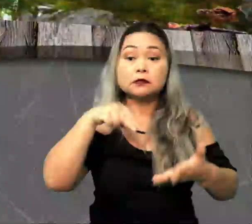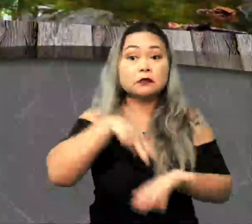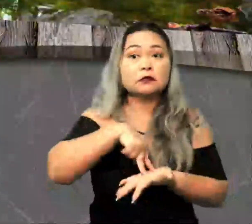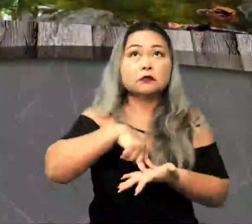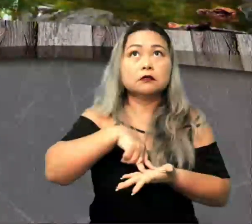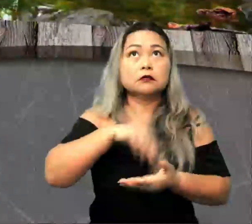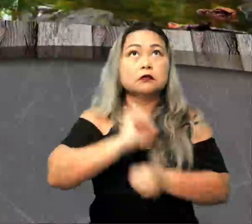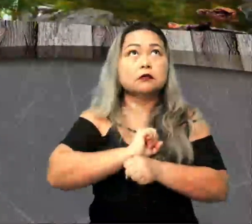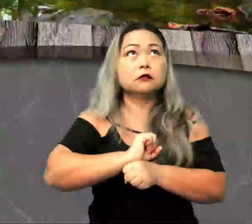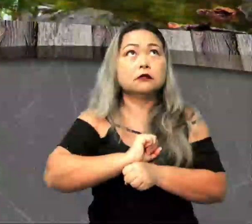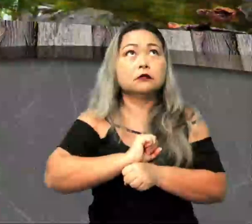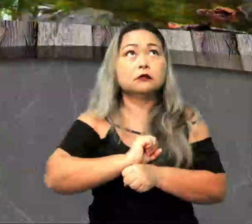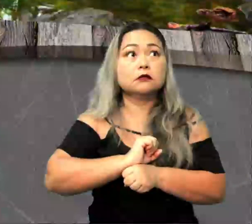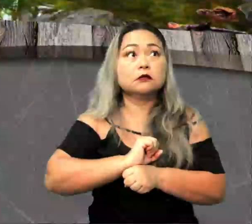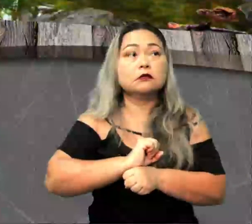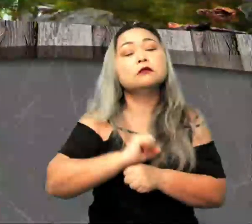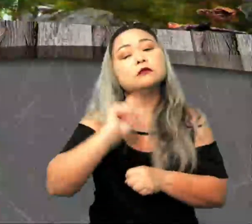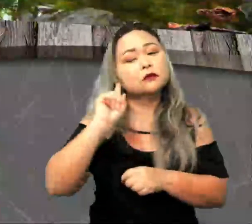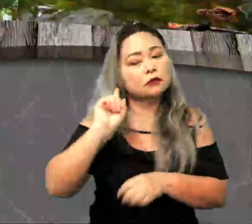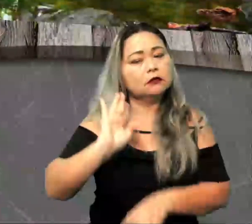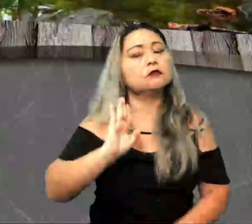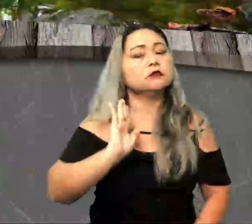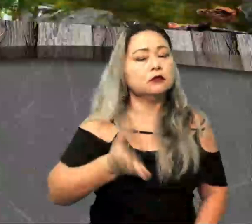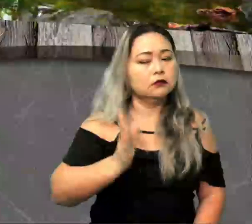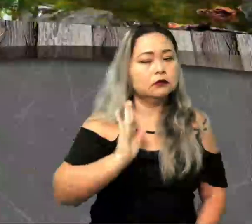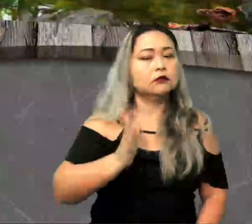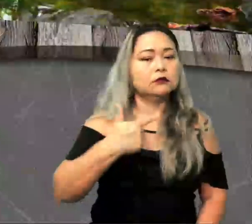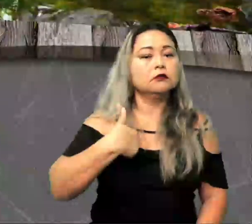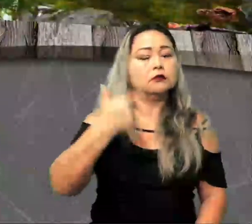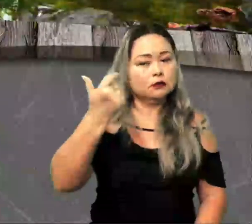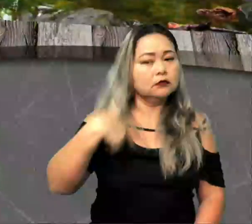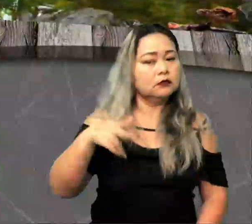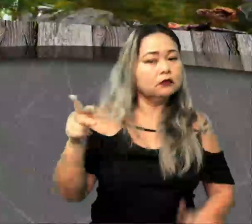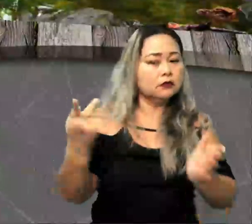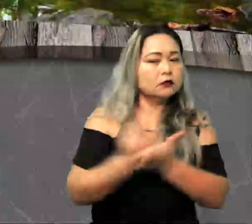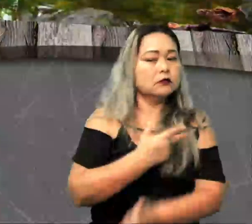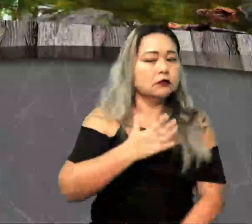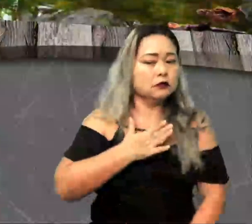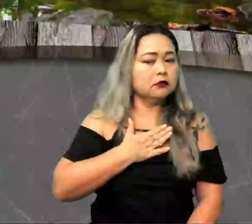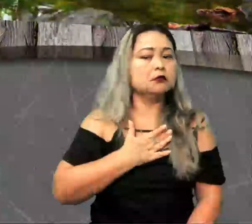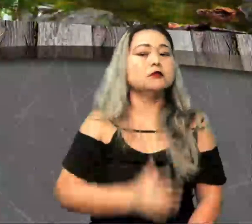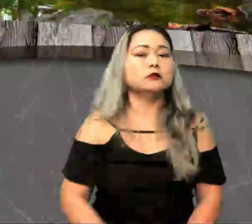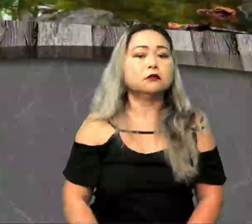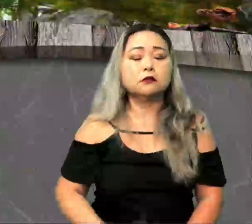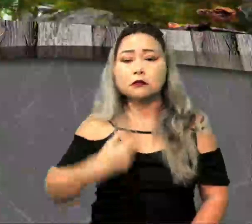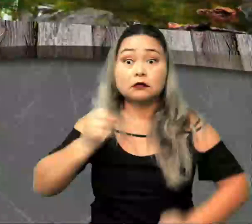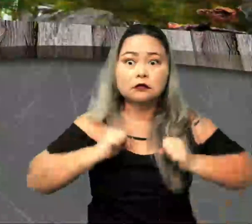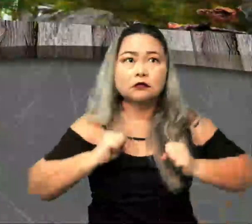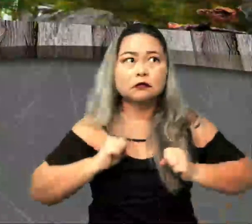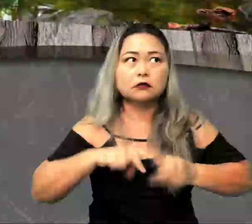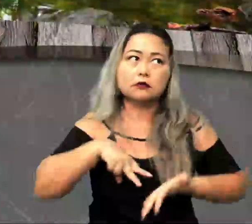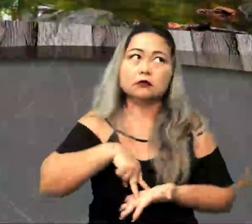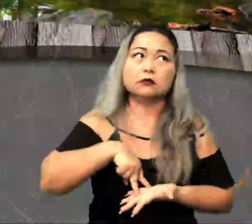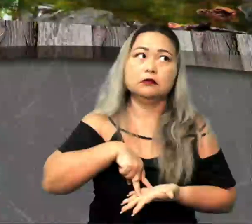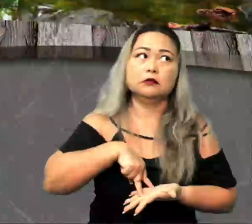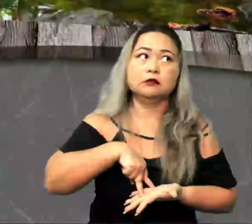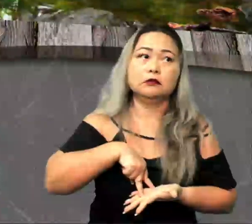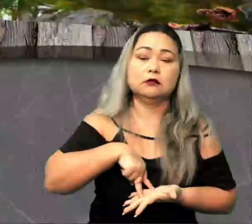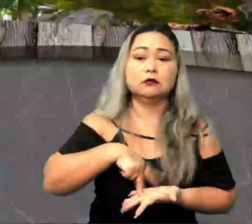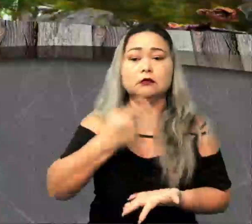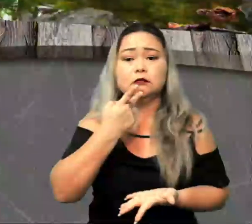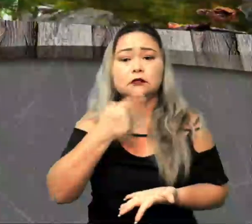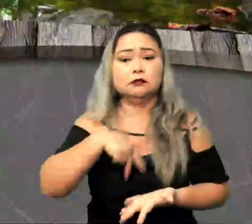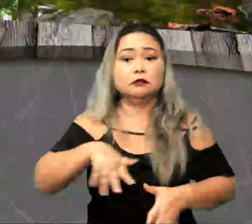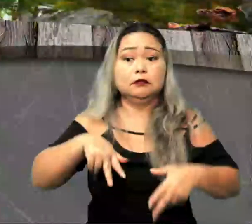paralisam. Nossa, já vi muitas histórias disso acontecer, inclusive comigo já aconteceu. Né? Corre, não corre. Quem diz